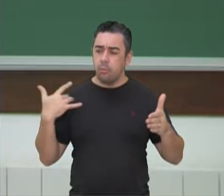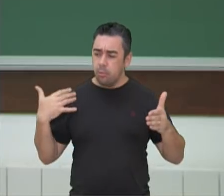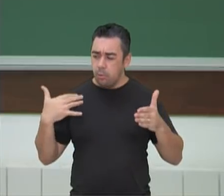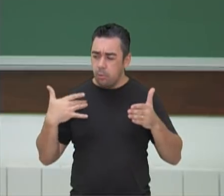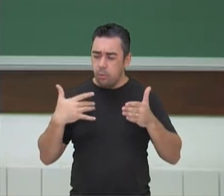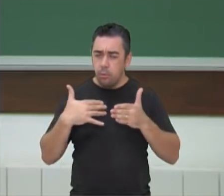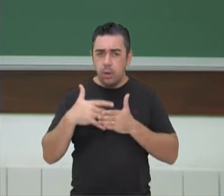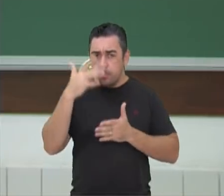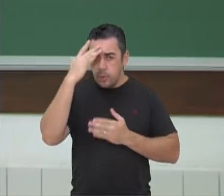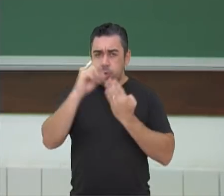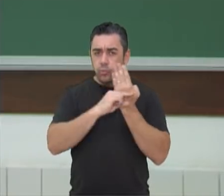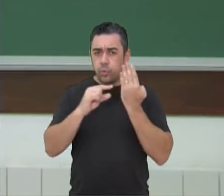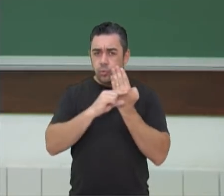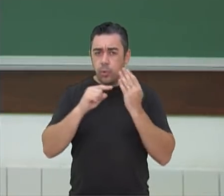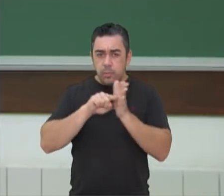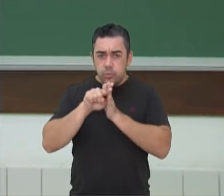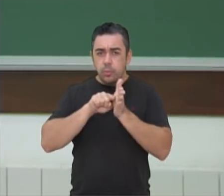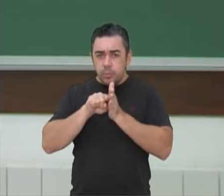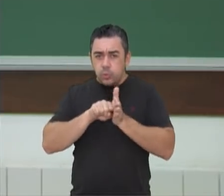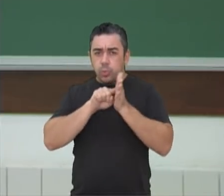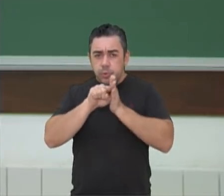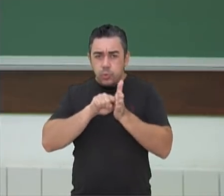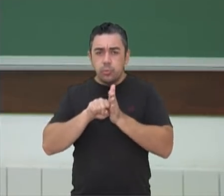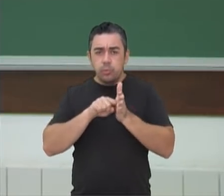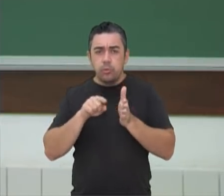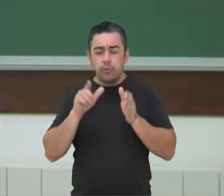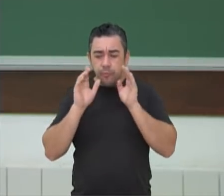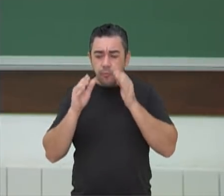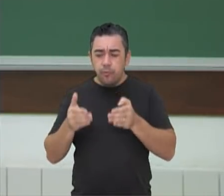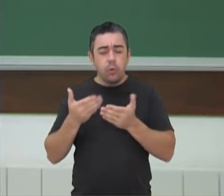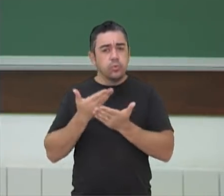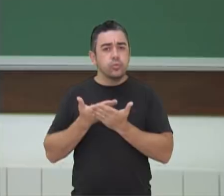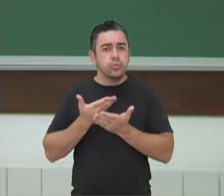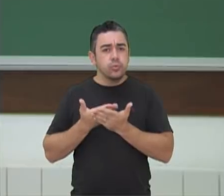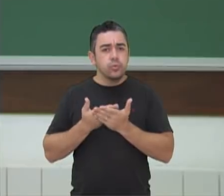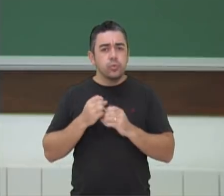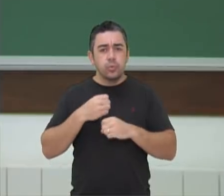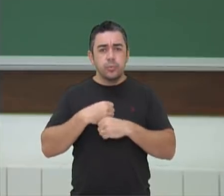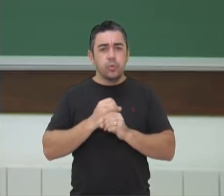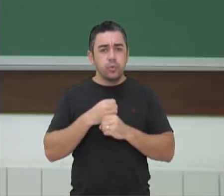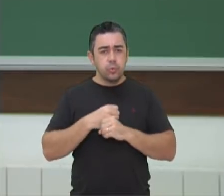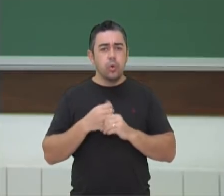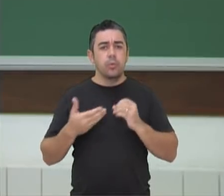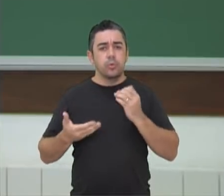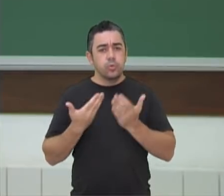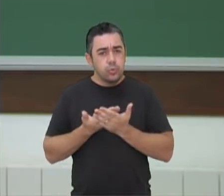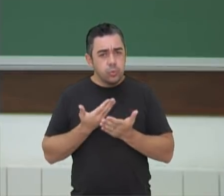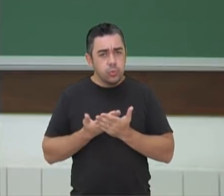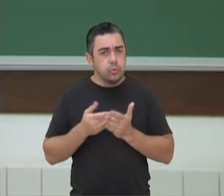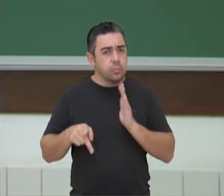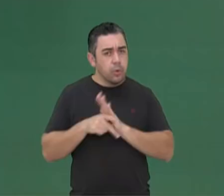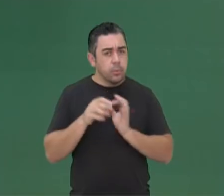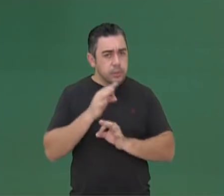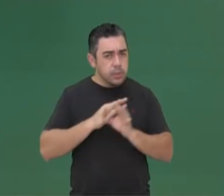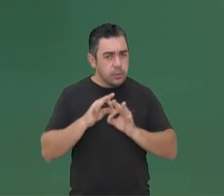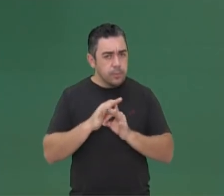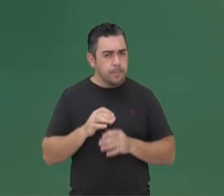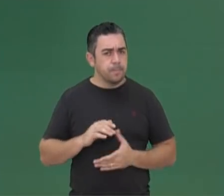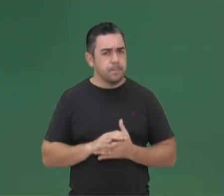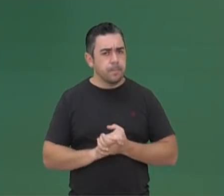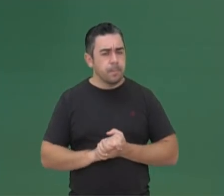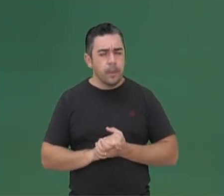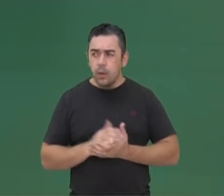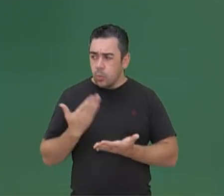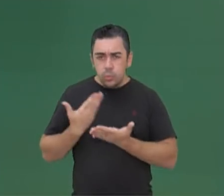vários pesquisadores que se debruçaram, se dedicaram ao estudo da microscopia, do microscópio, da célula. Será que os